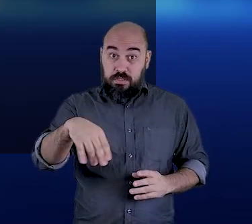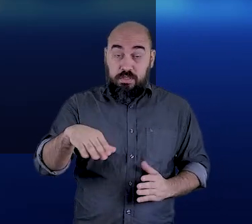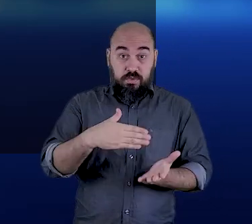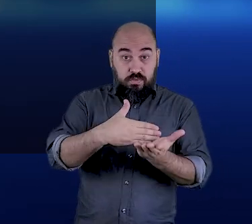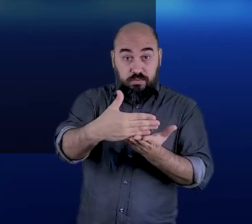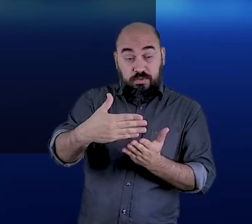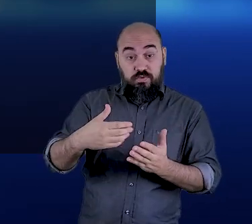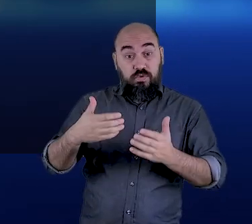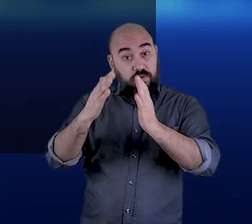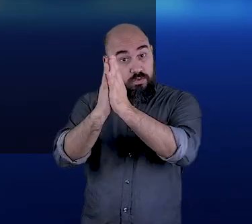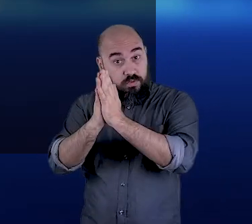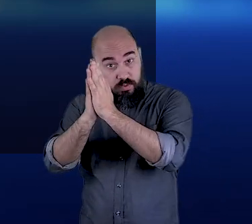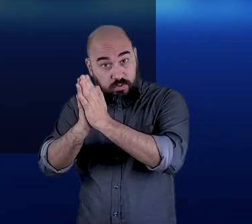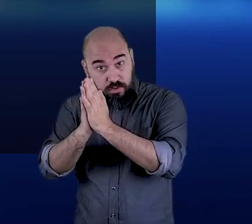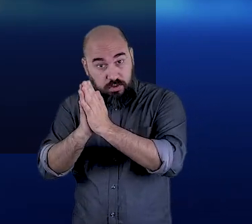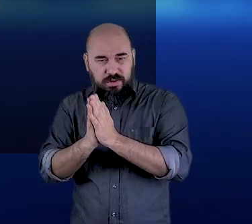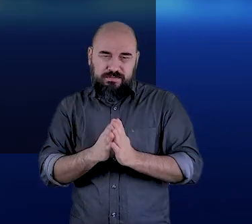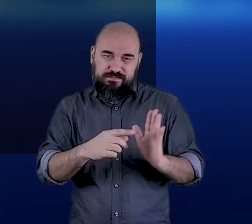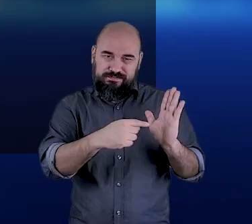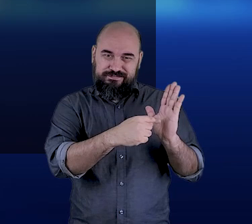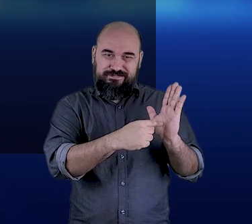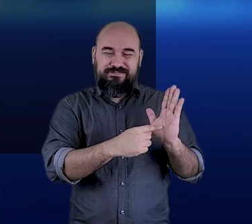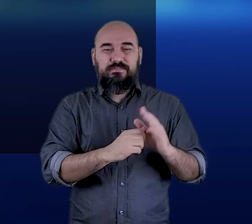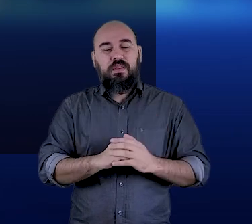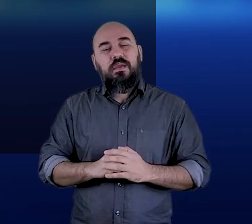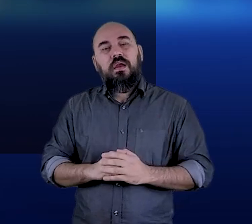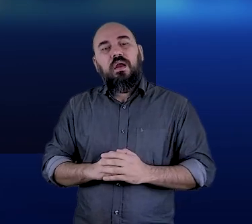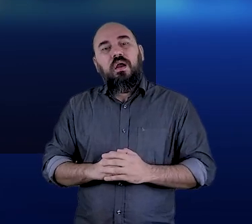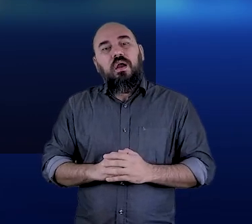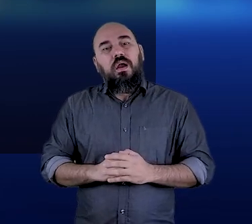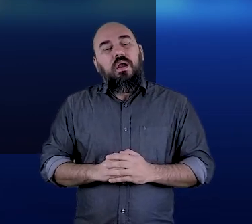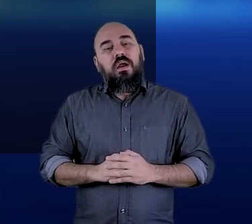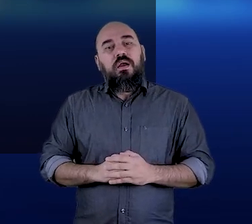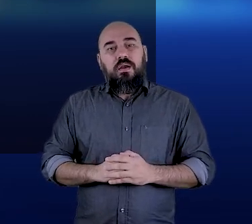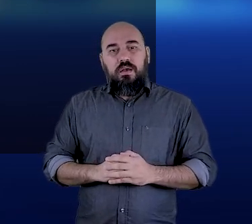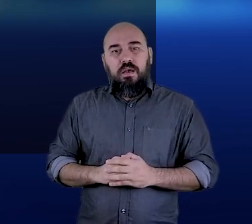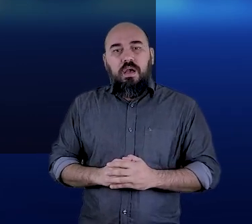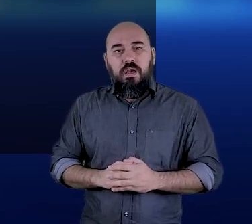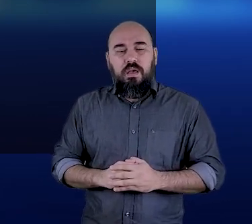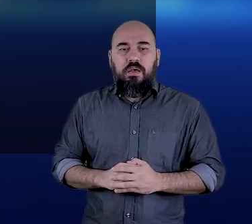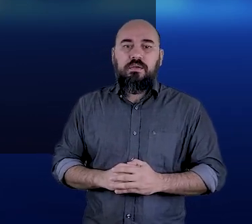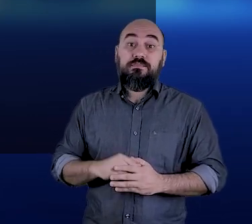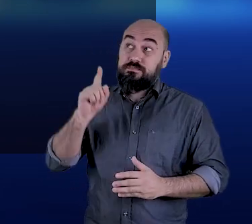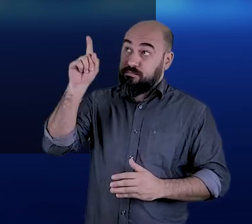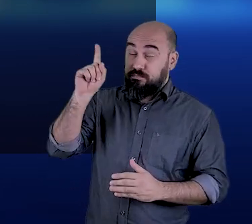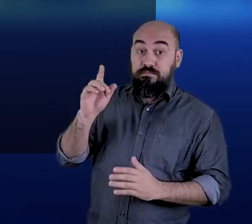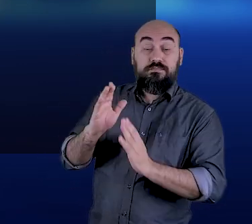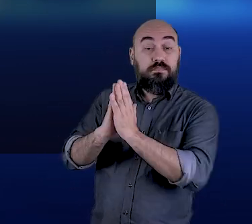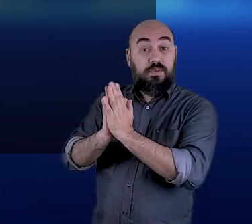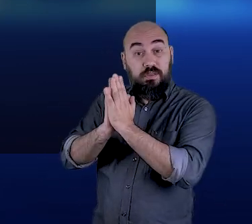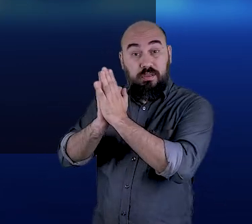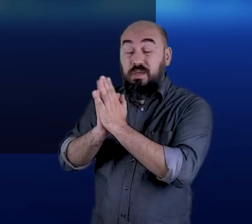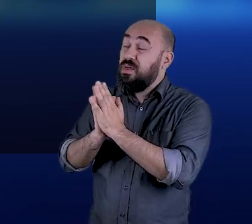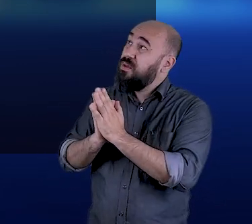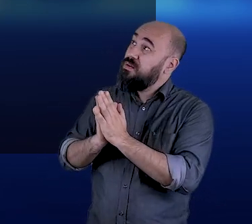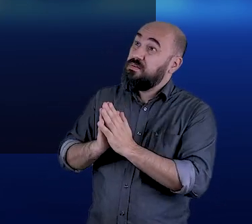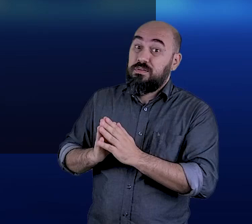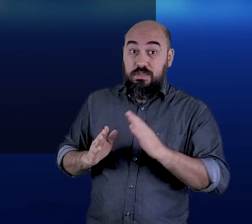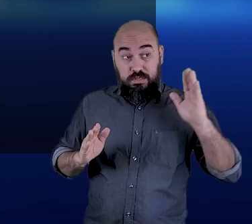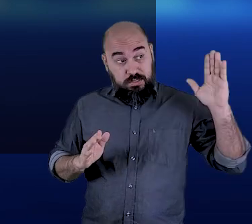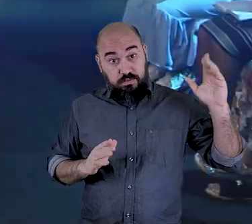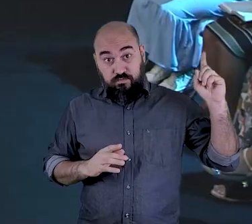a ordem e eu vim para todo declarar porque és muito Amado considera pois a coisa e entende